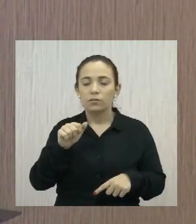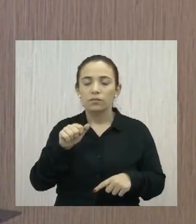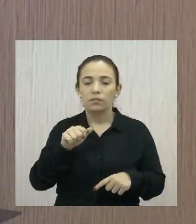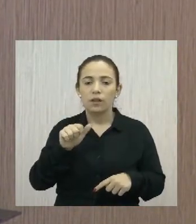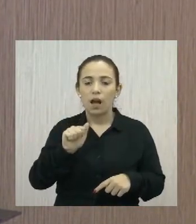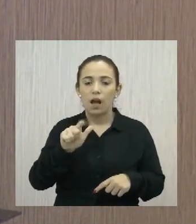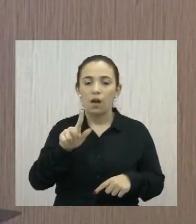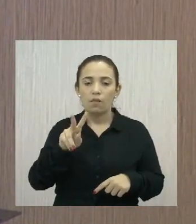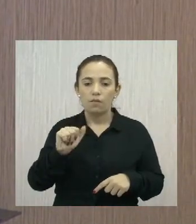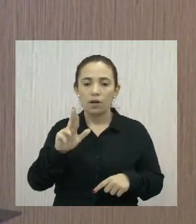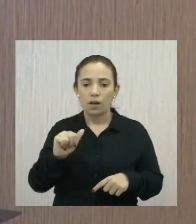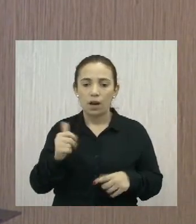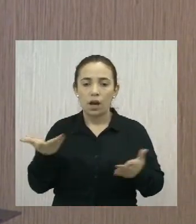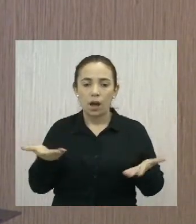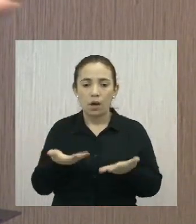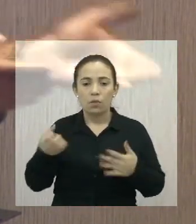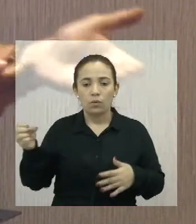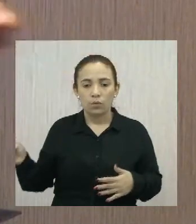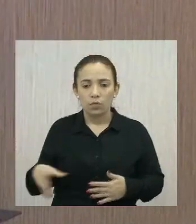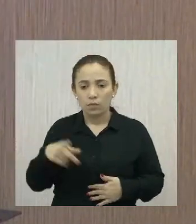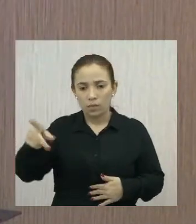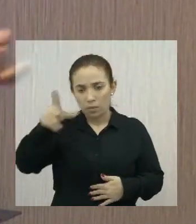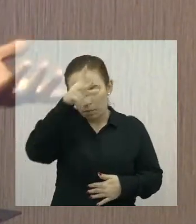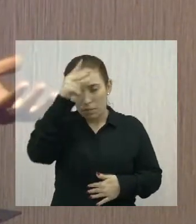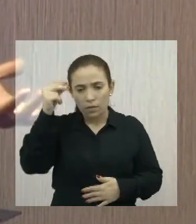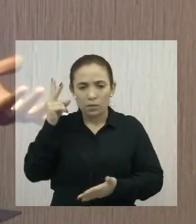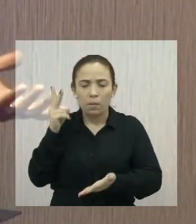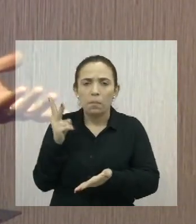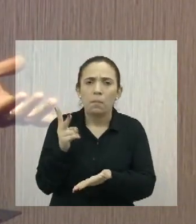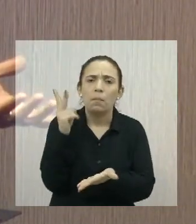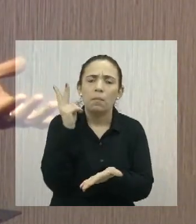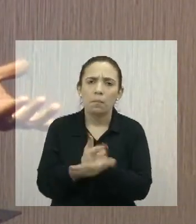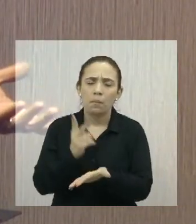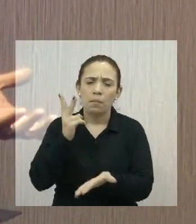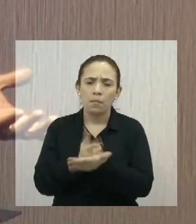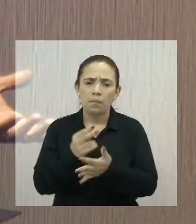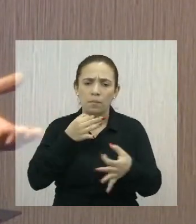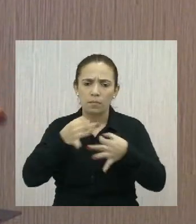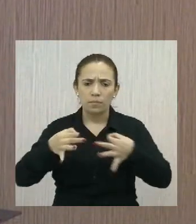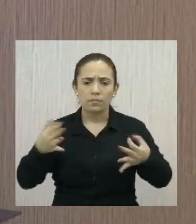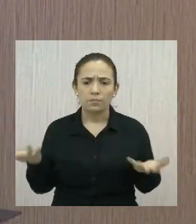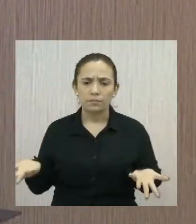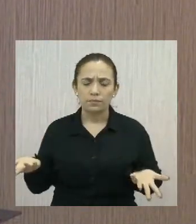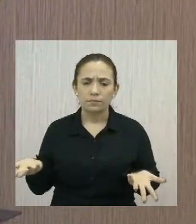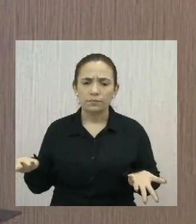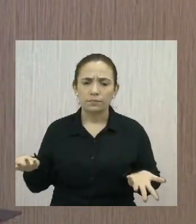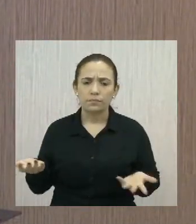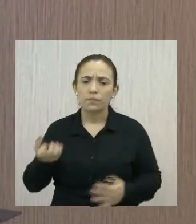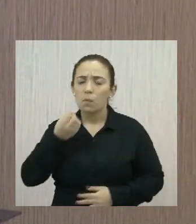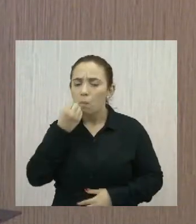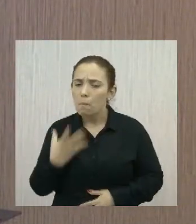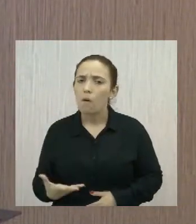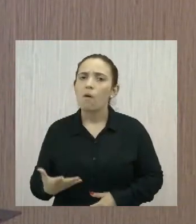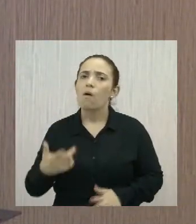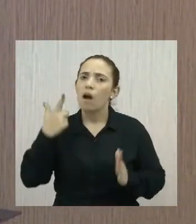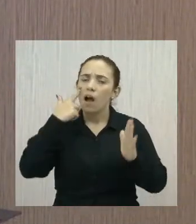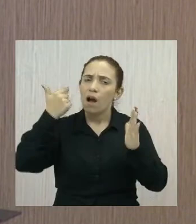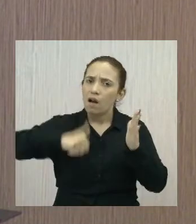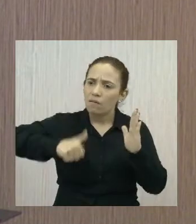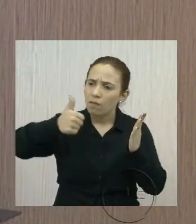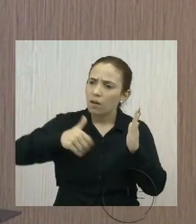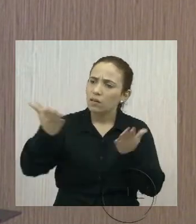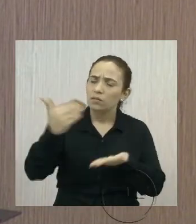pauta. E vem um novo código. E a Prefeitura ainda está apresentando sugestões? Poxa, é bom fazer um balanço,